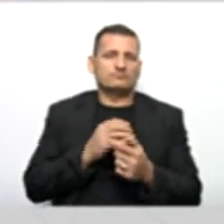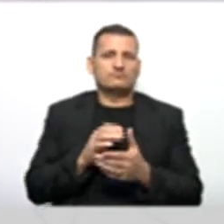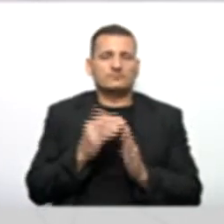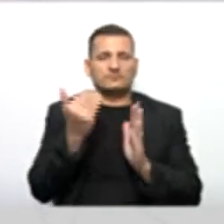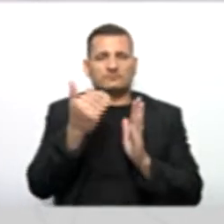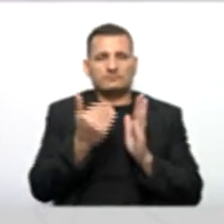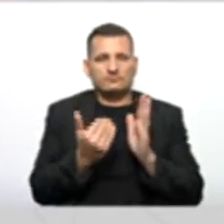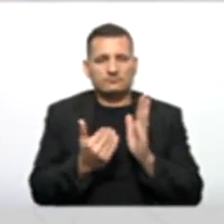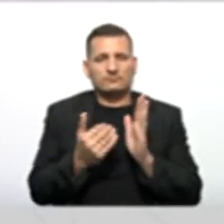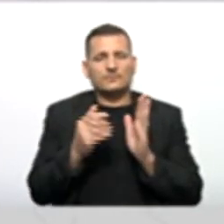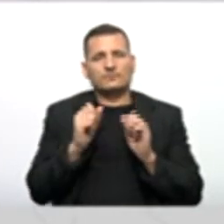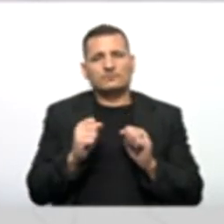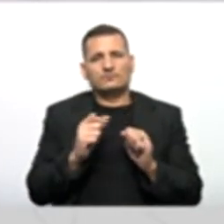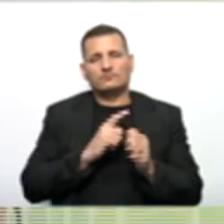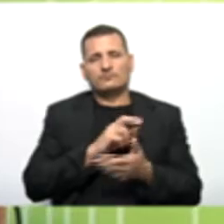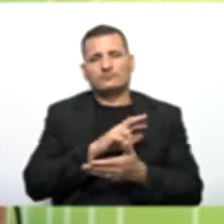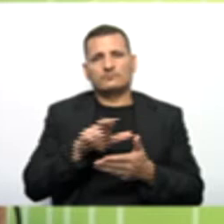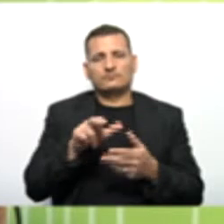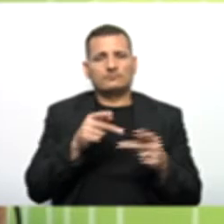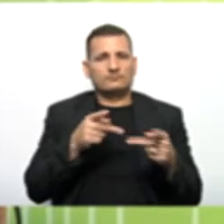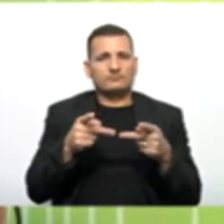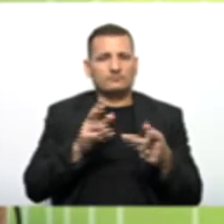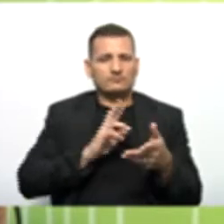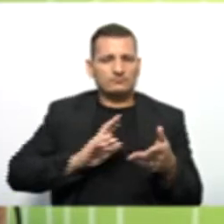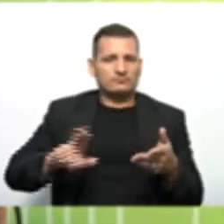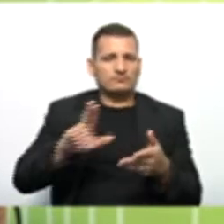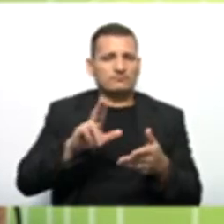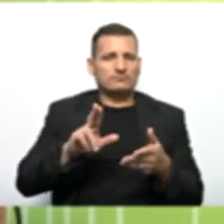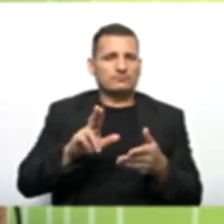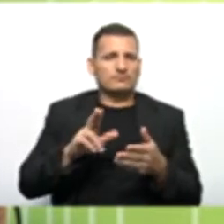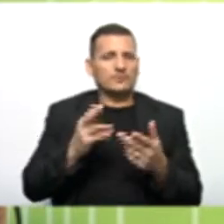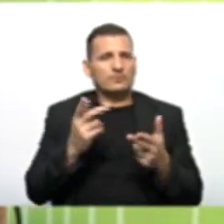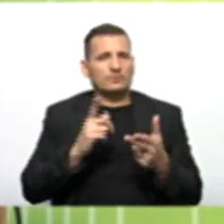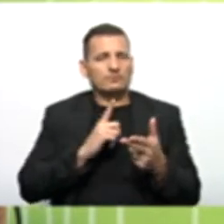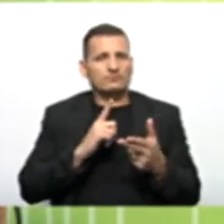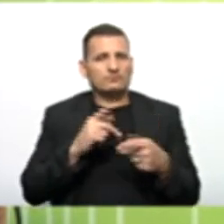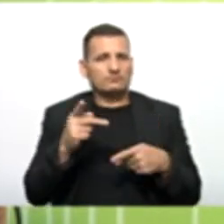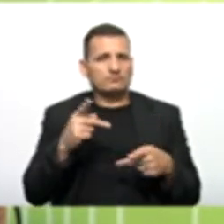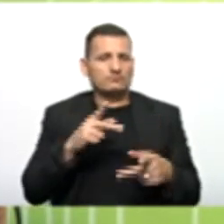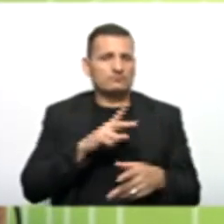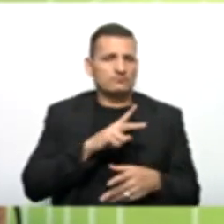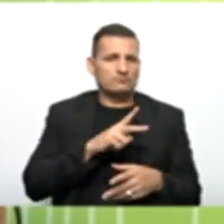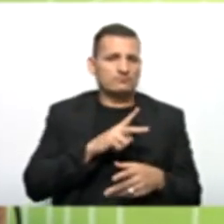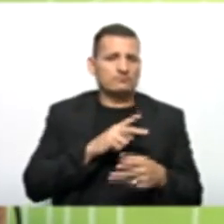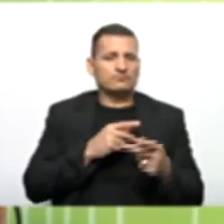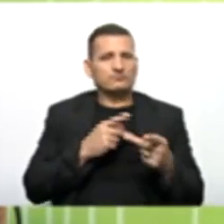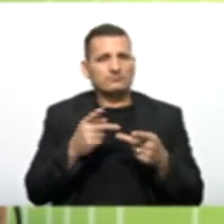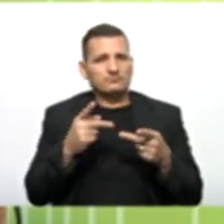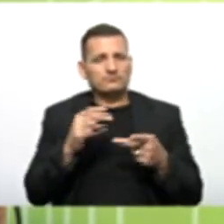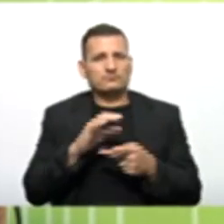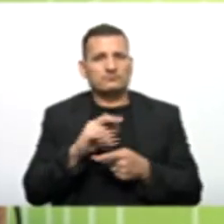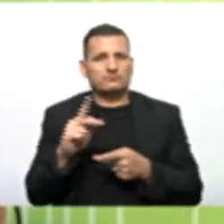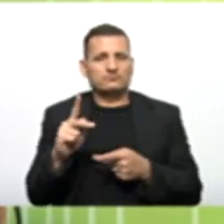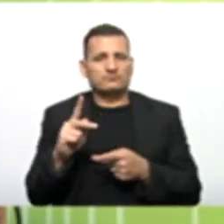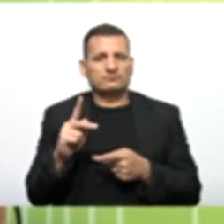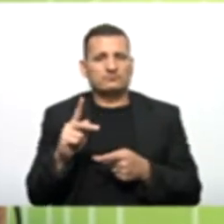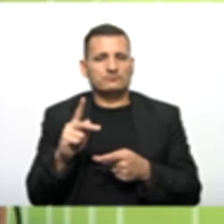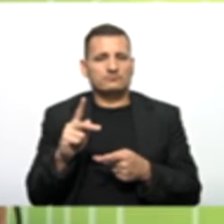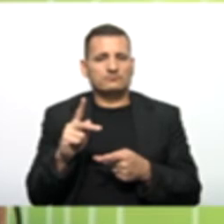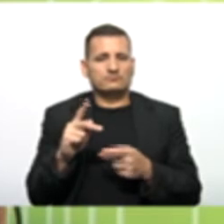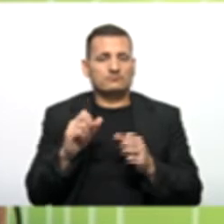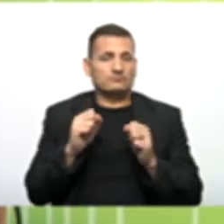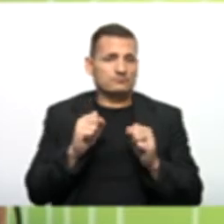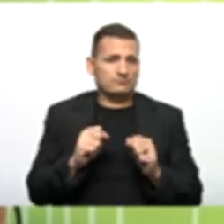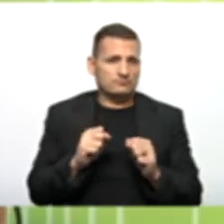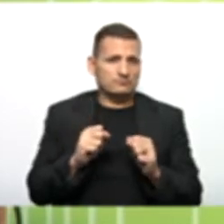Ok? Então, eu posso ter vários projetos distintos, assim como a gente tem projetos pessoais, tem os projetos para nossas cooperativas, podem ser